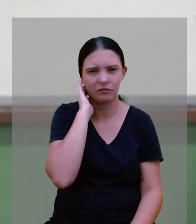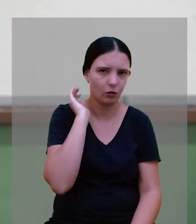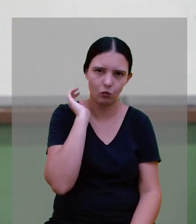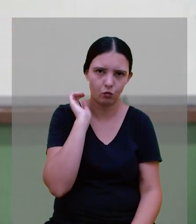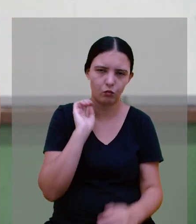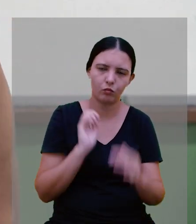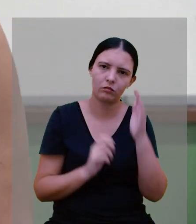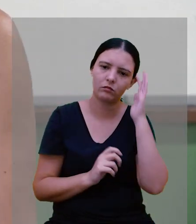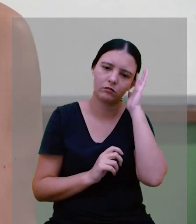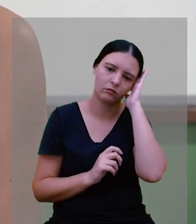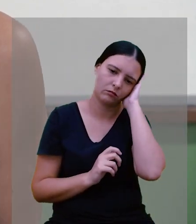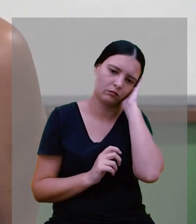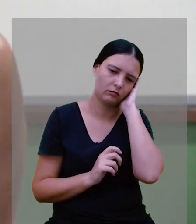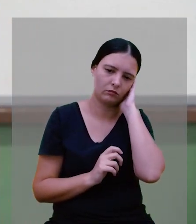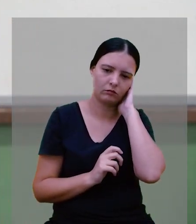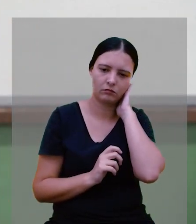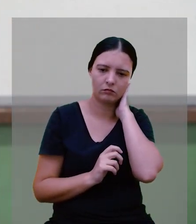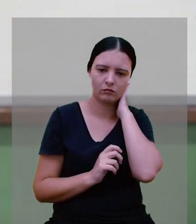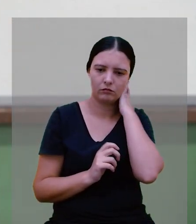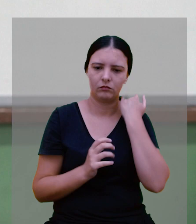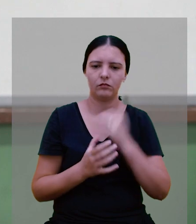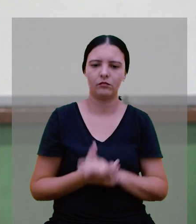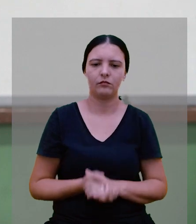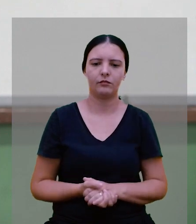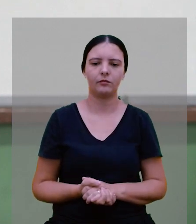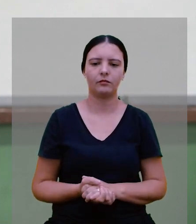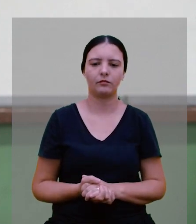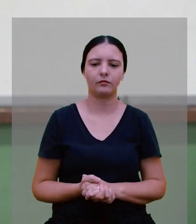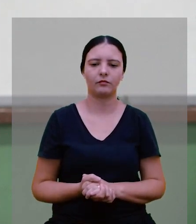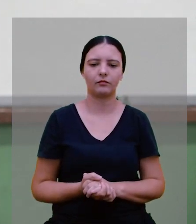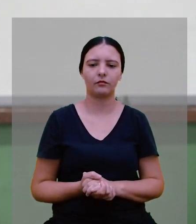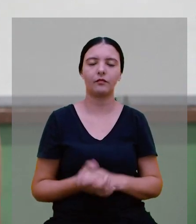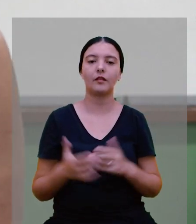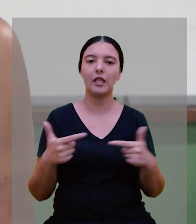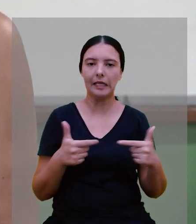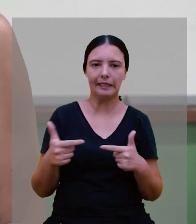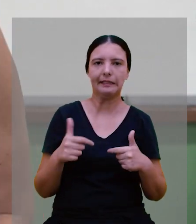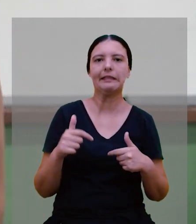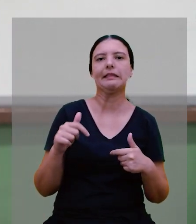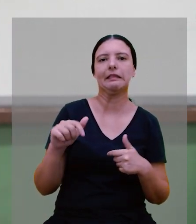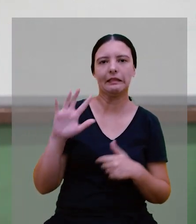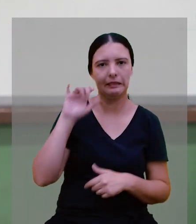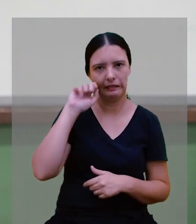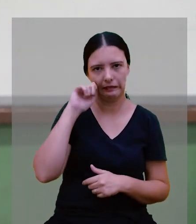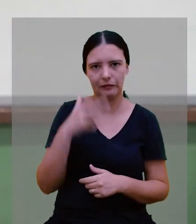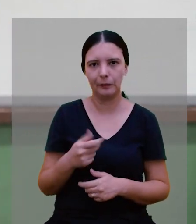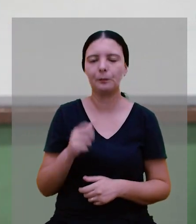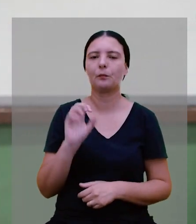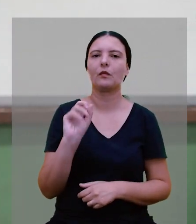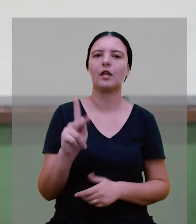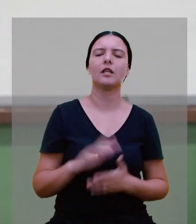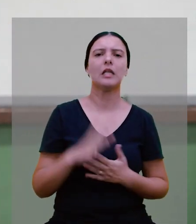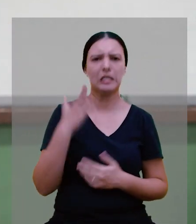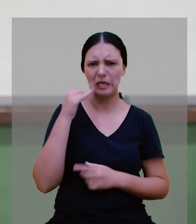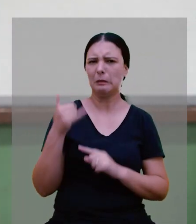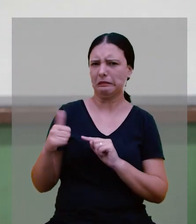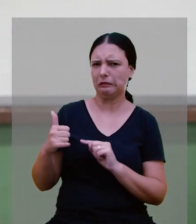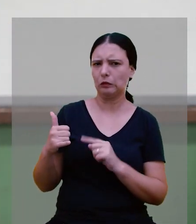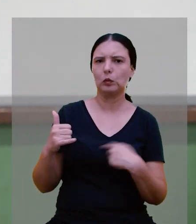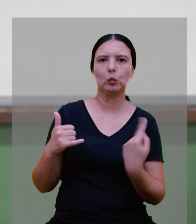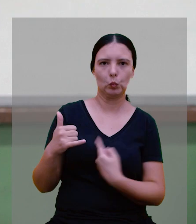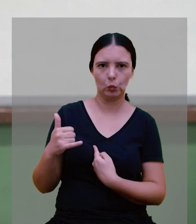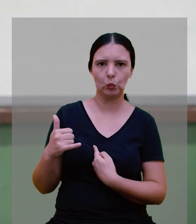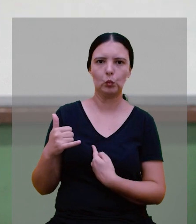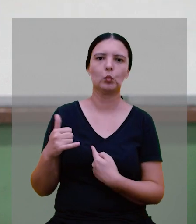Não? Como que foi a guerra lá? Lá na guerra da África. Então é o seguinte, sabe os nossos celulares?